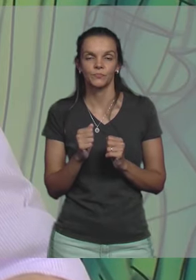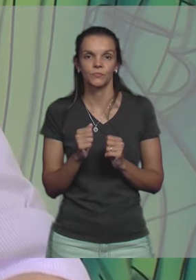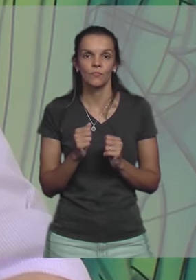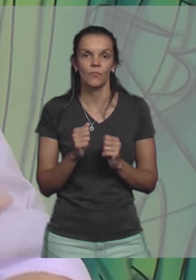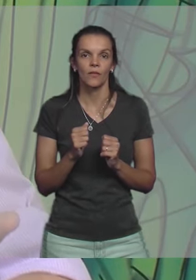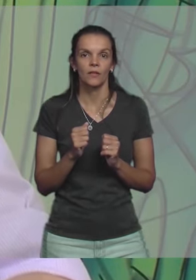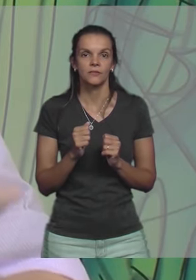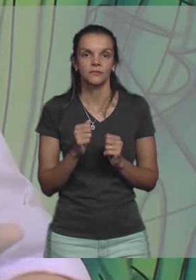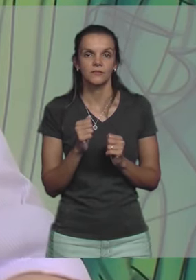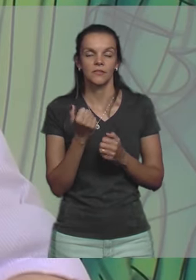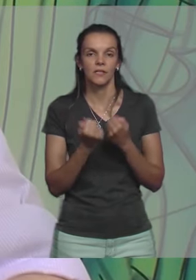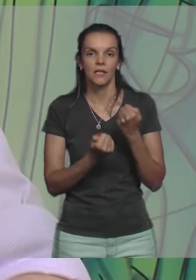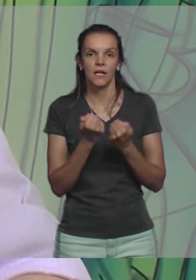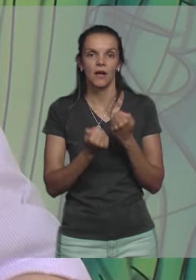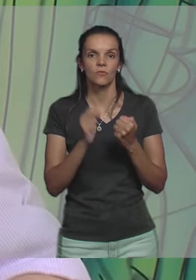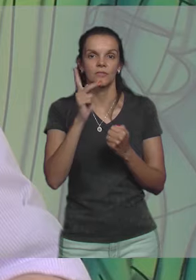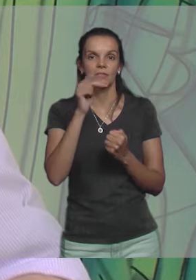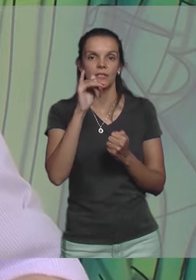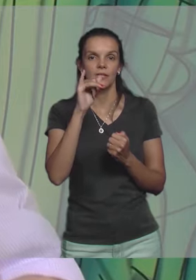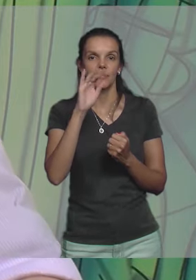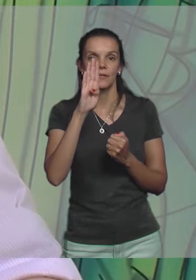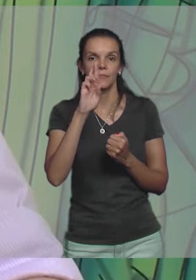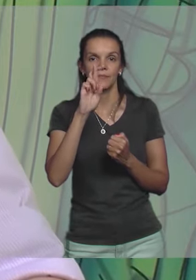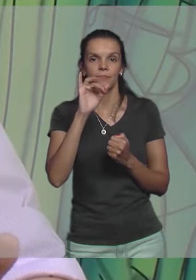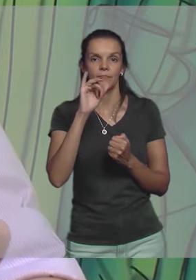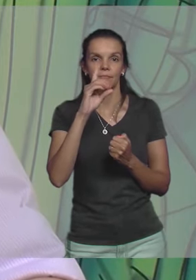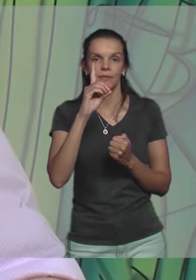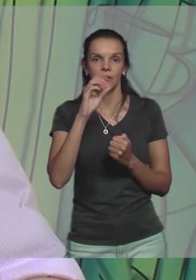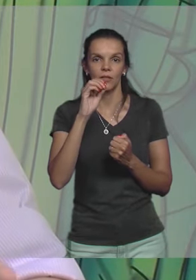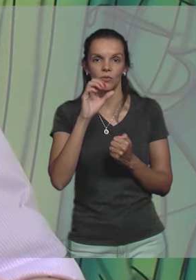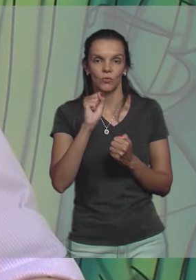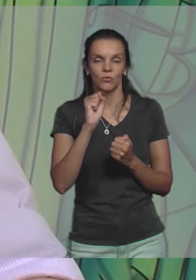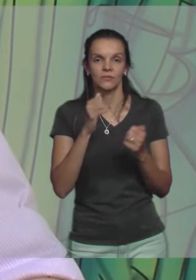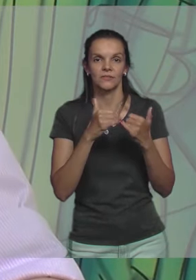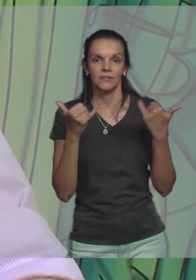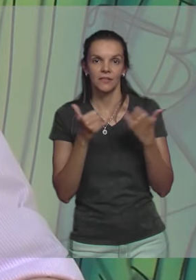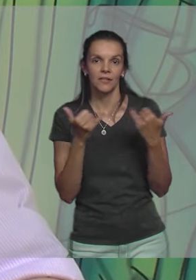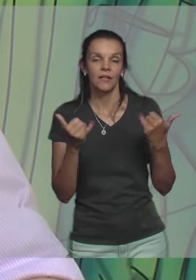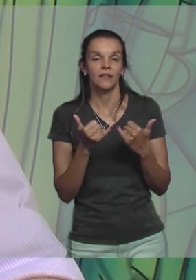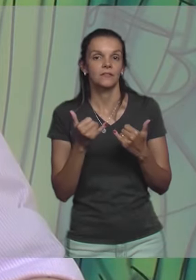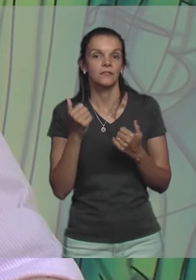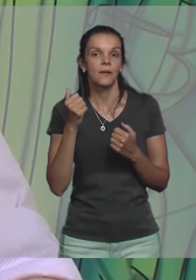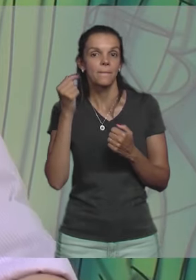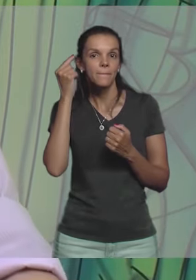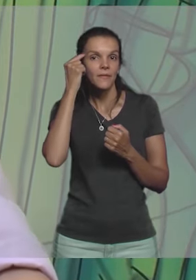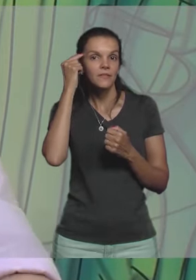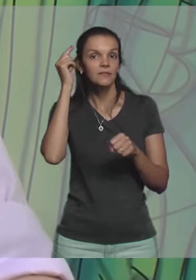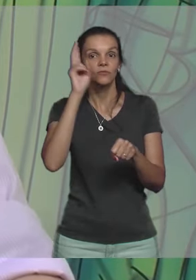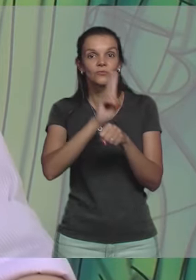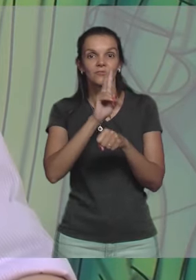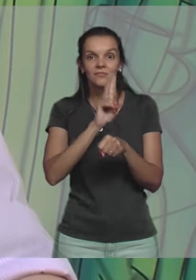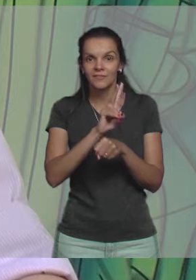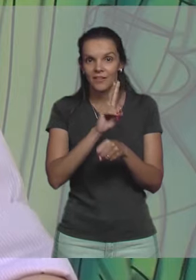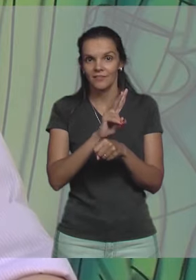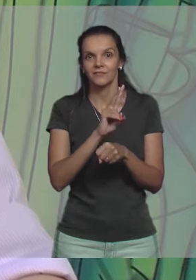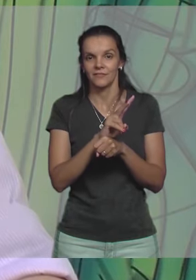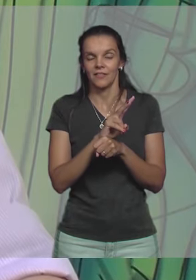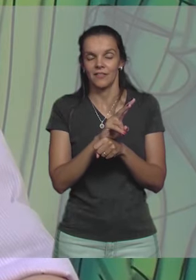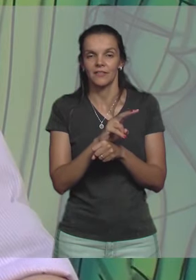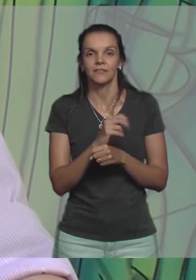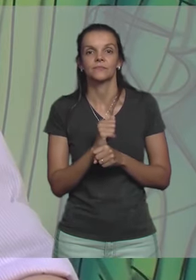criação de veículos elétricos, todos eles andam nesse sentido, né, de preservação ambiental. Não podemos esquecer também que